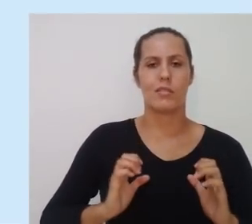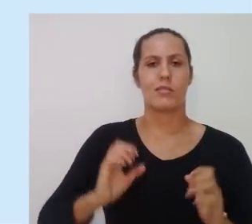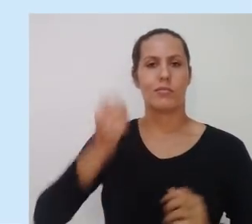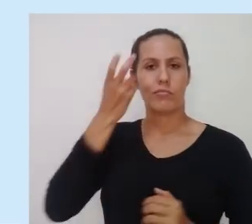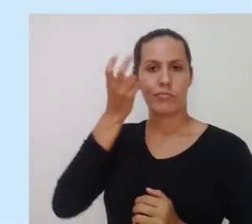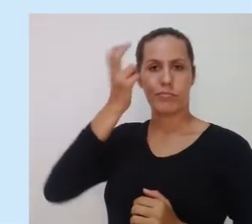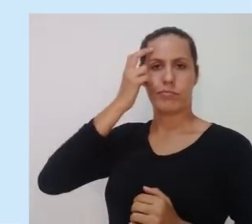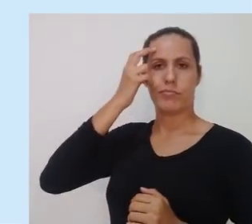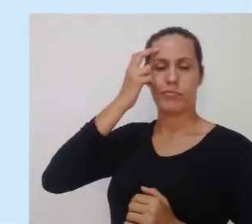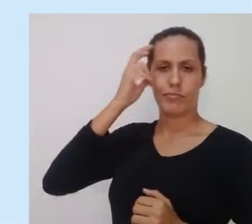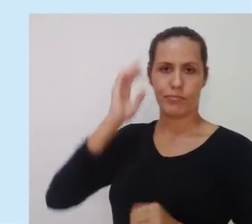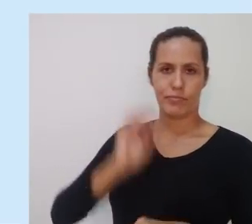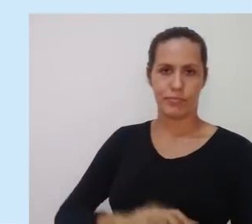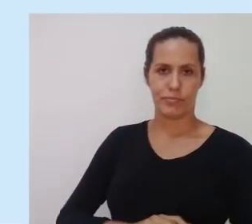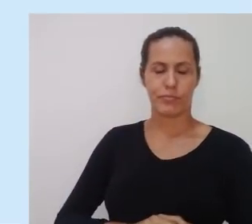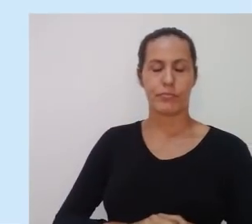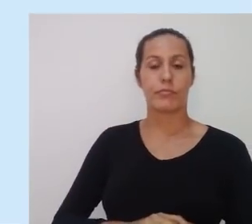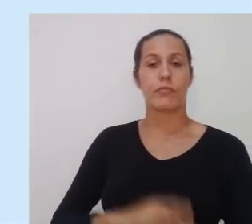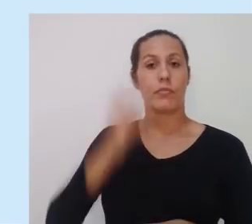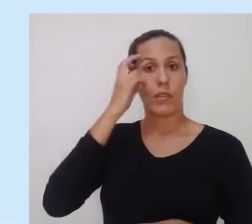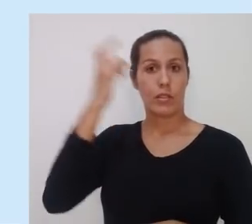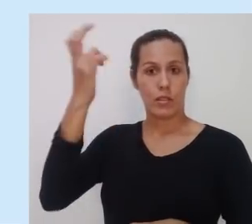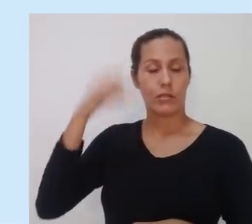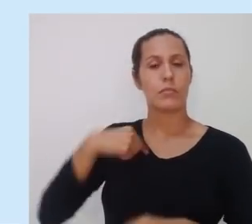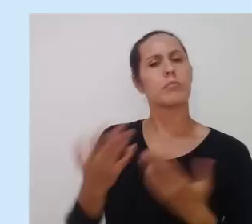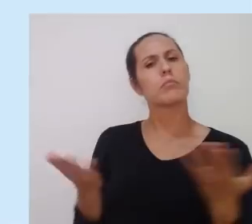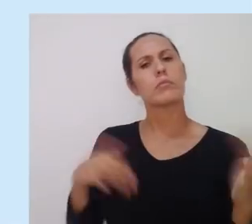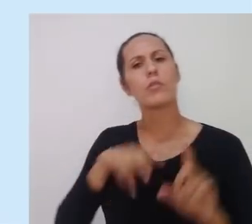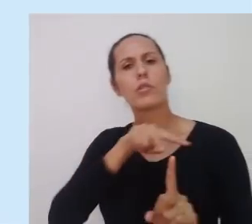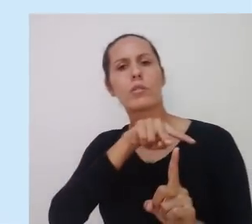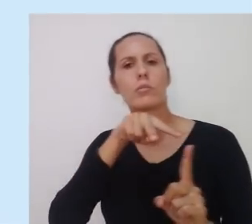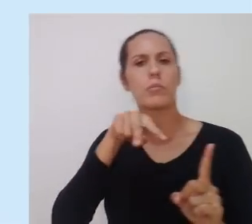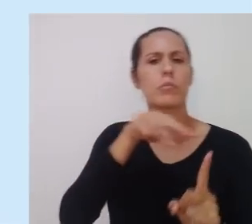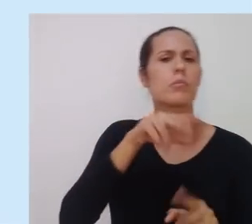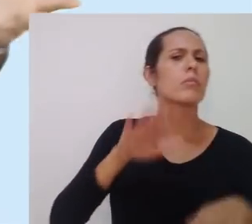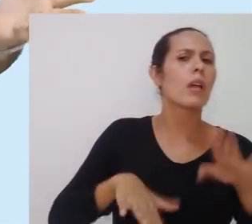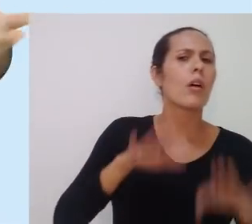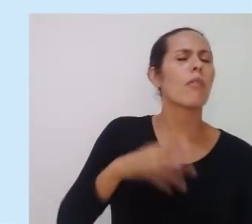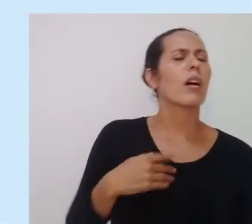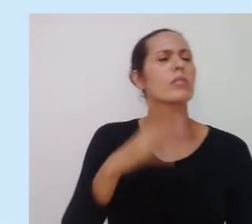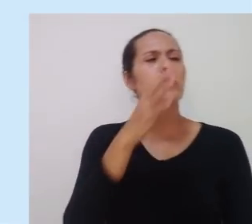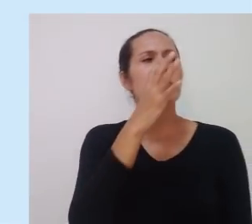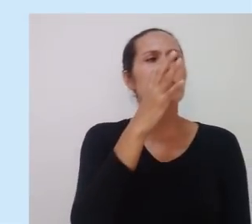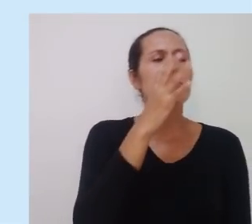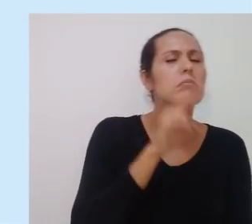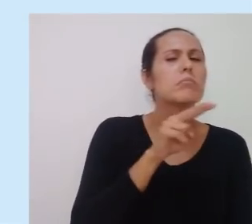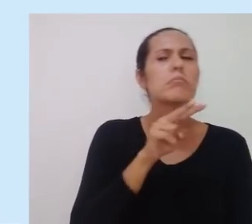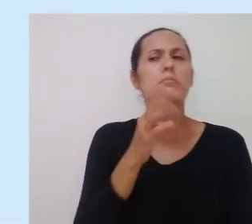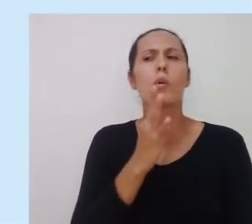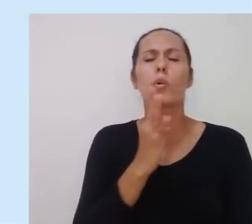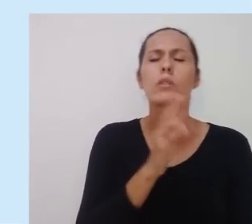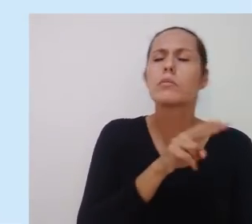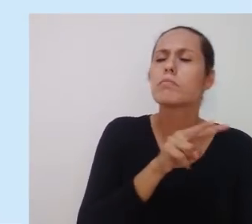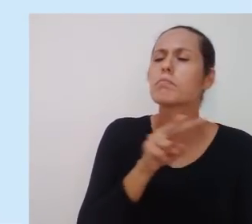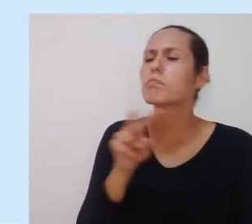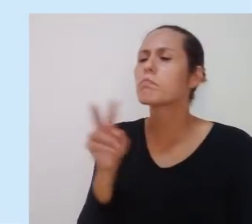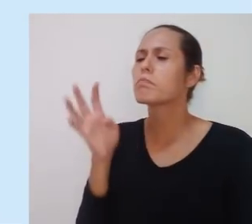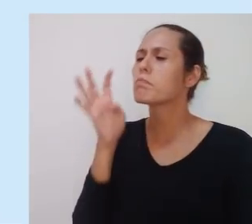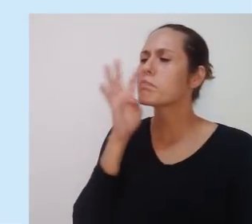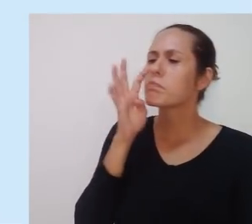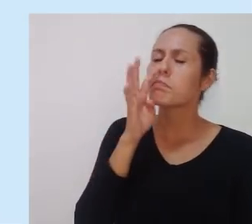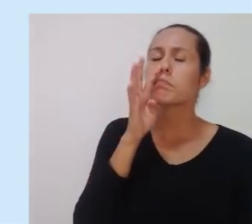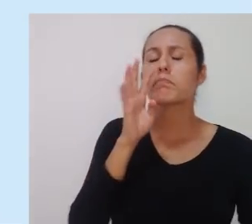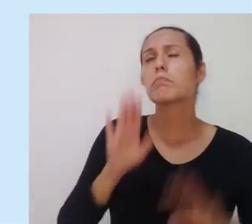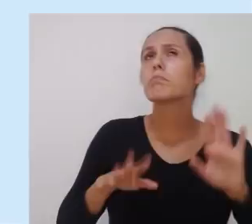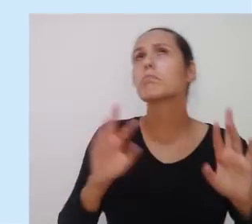honestidade intelectual. E a segunda coisa, além da gente se posicionar, para que a gente possa, quem sabe, além de